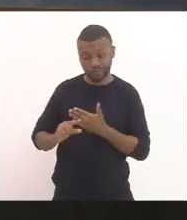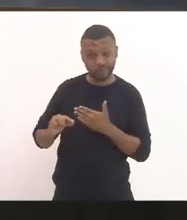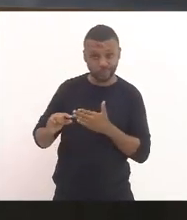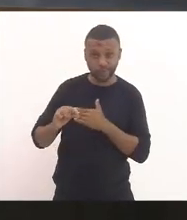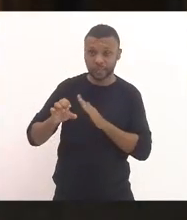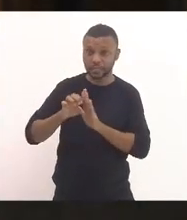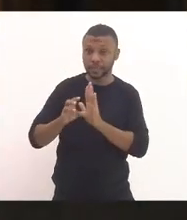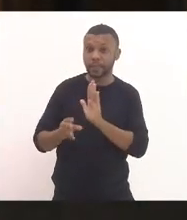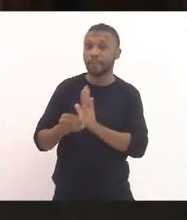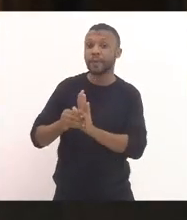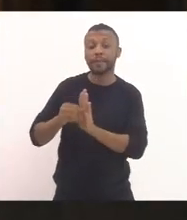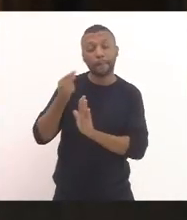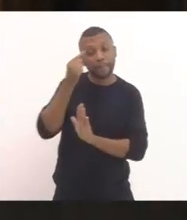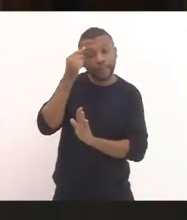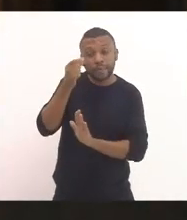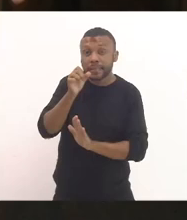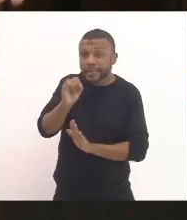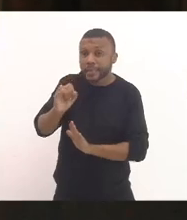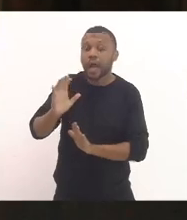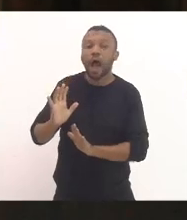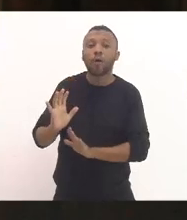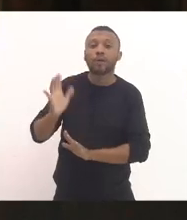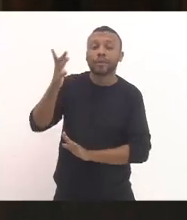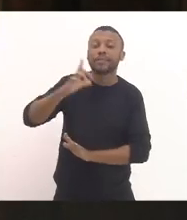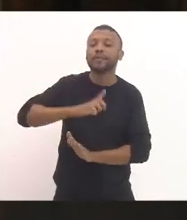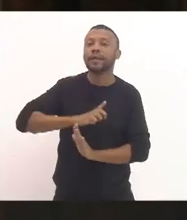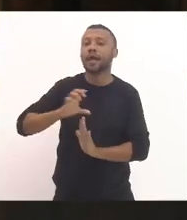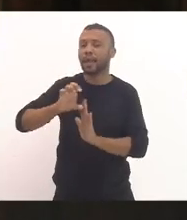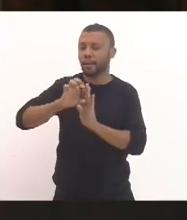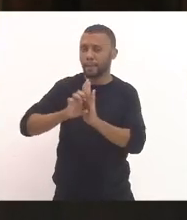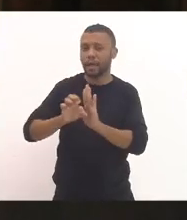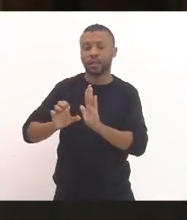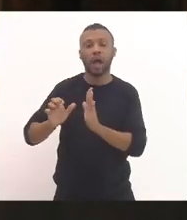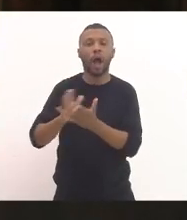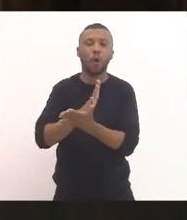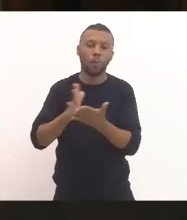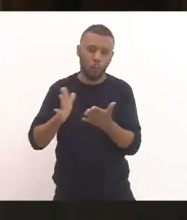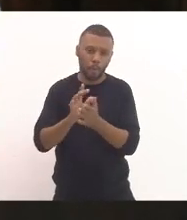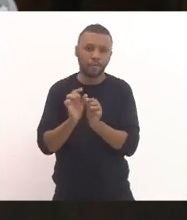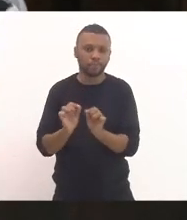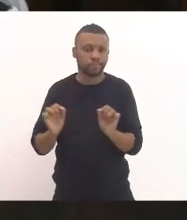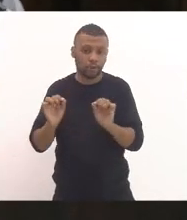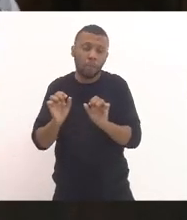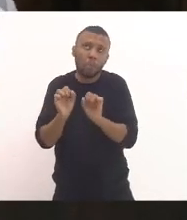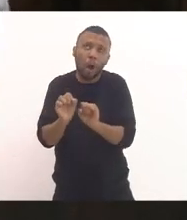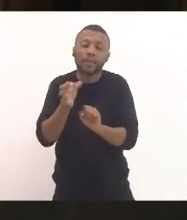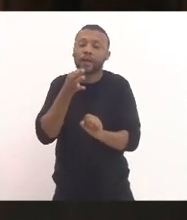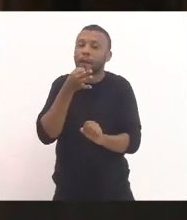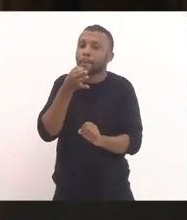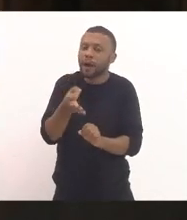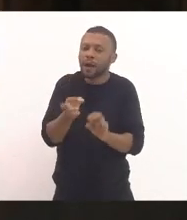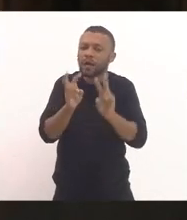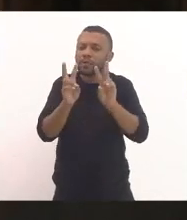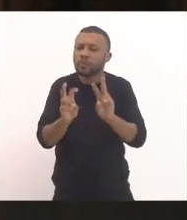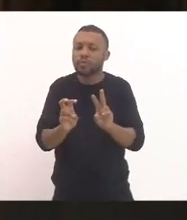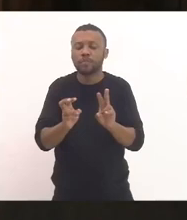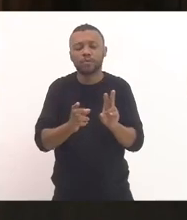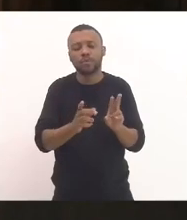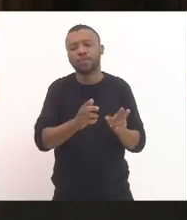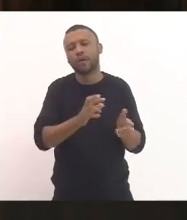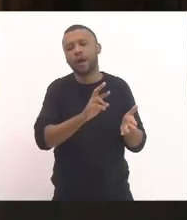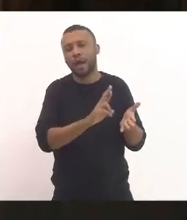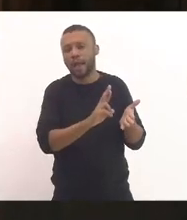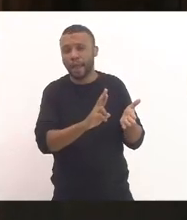pensando justamente Caso haja alguma emenda e que possa ser alegado a questão do regime de recuperação